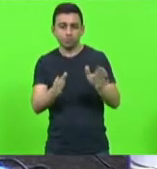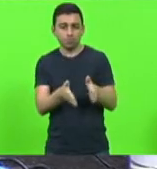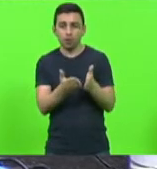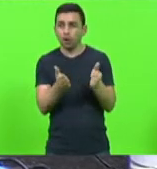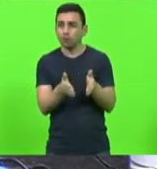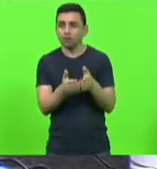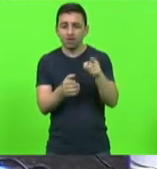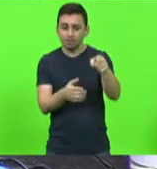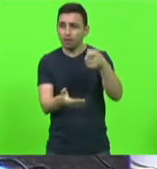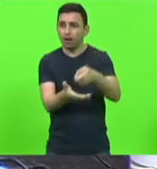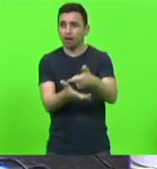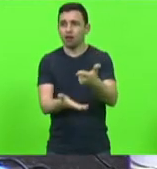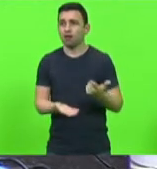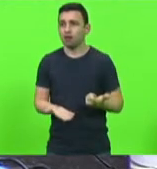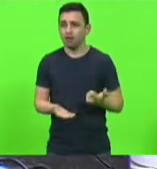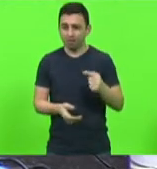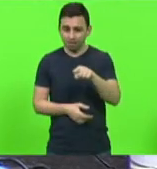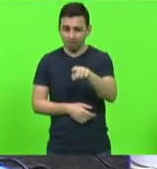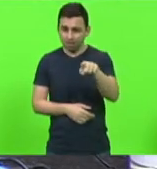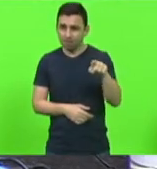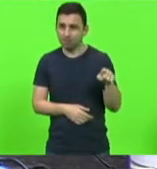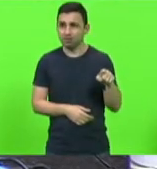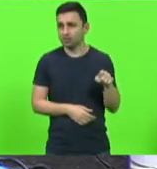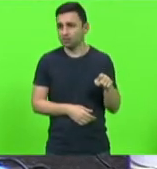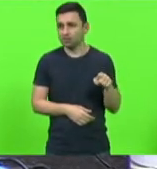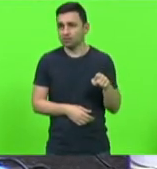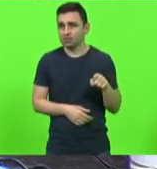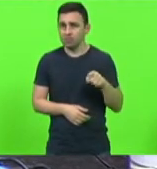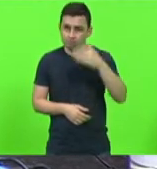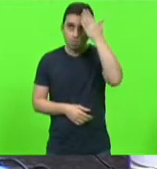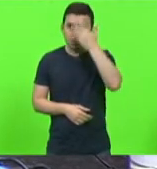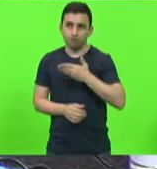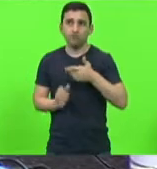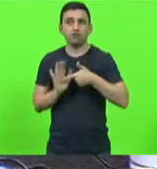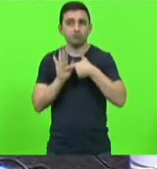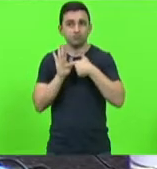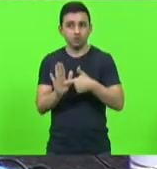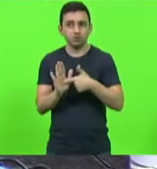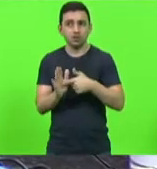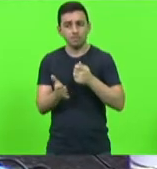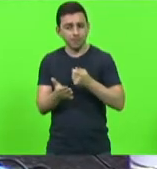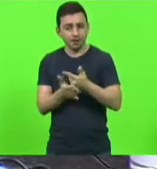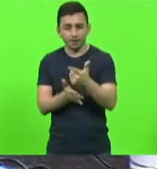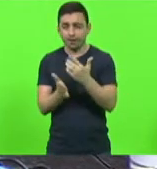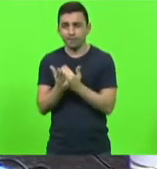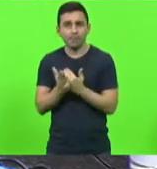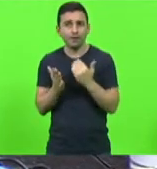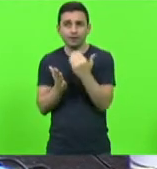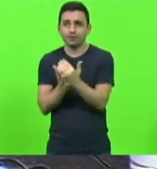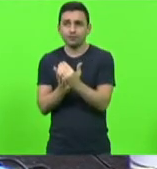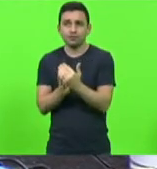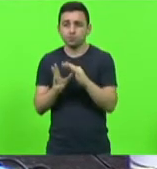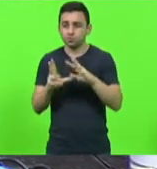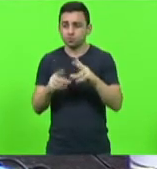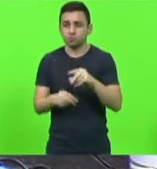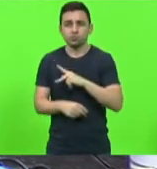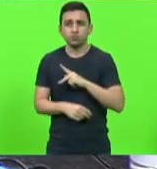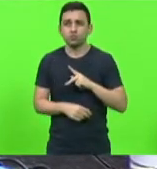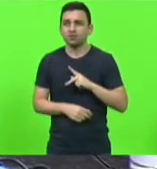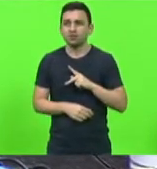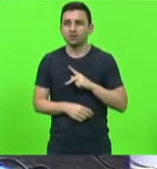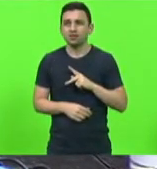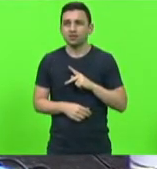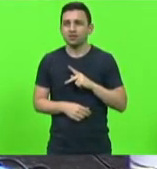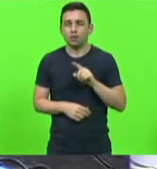Santa Catarina, já que são eles, comprovadamente, que pagam a maior parte da despesa pública. E isso não é uma questão